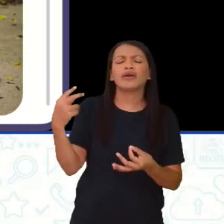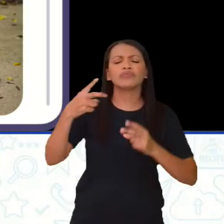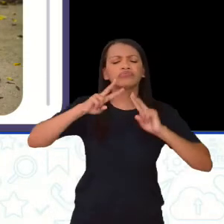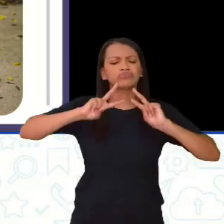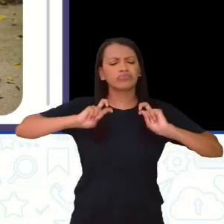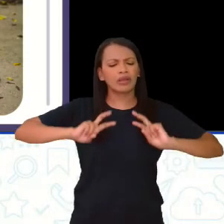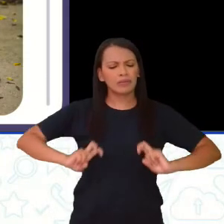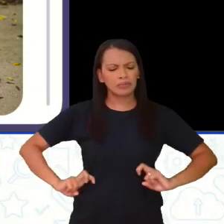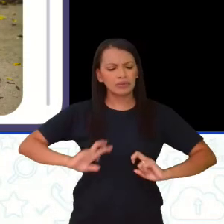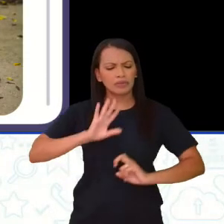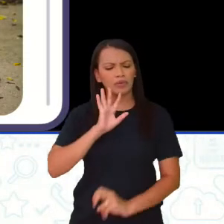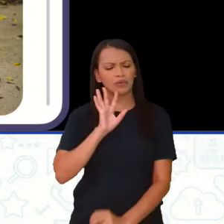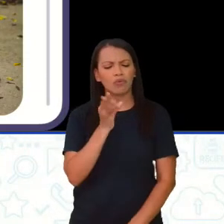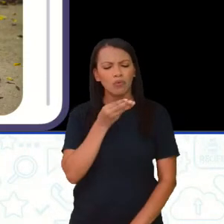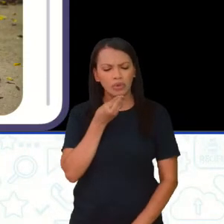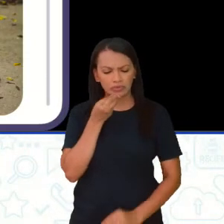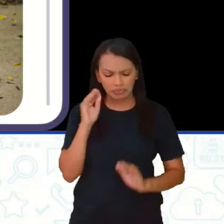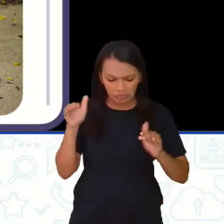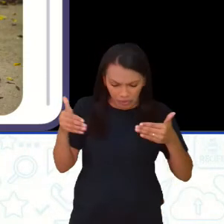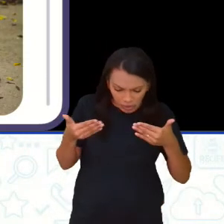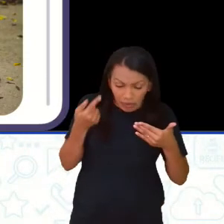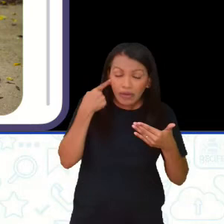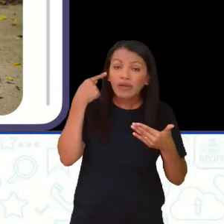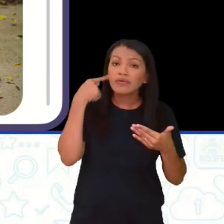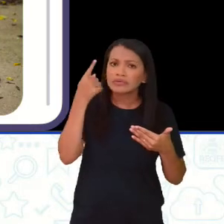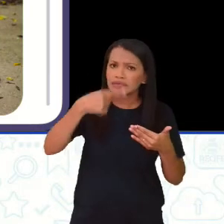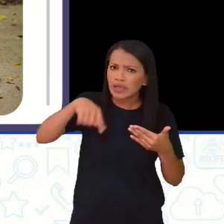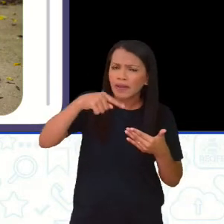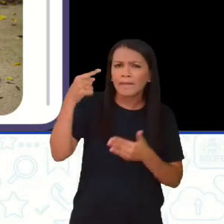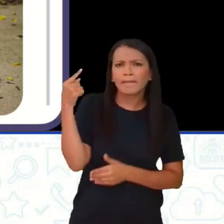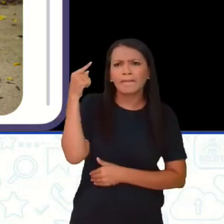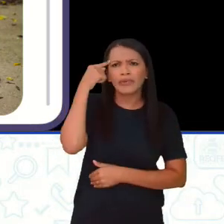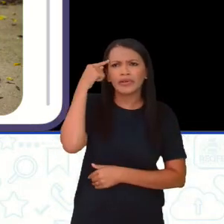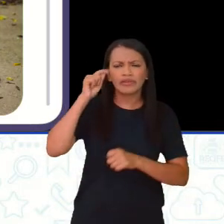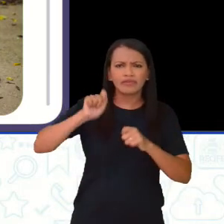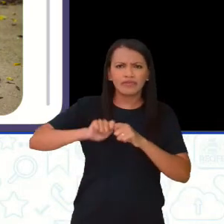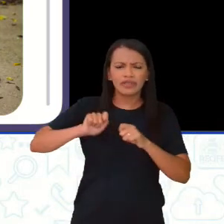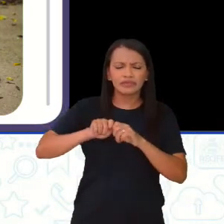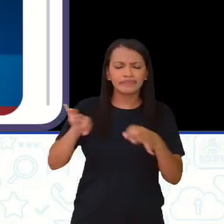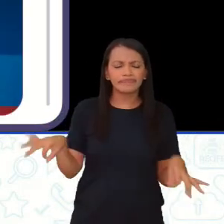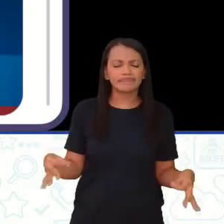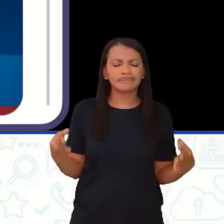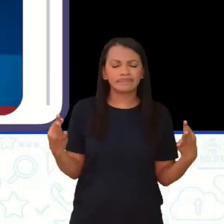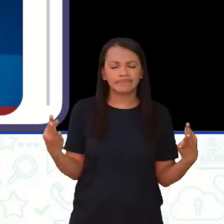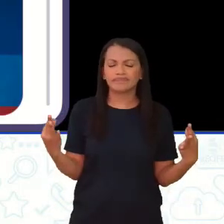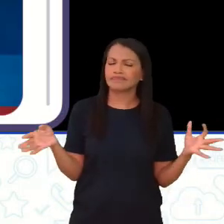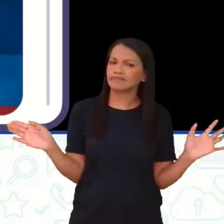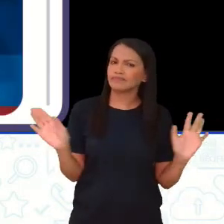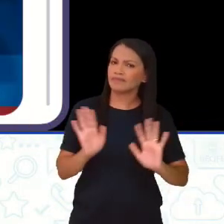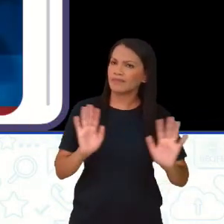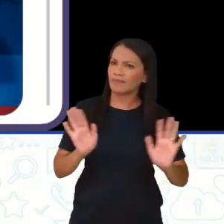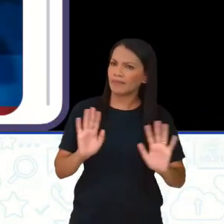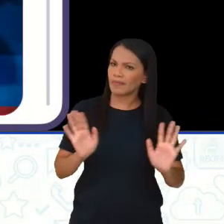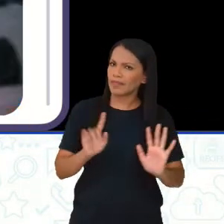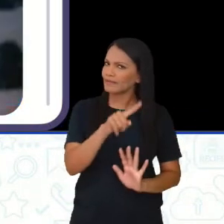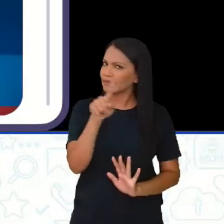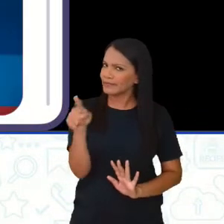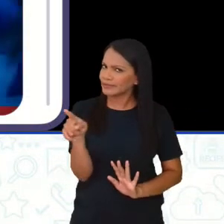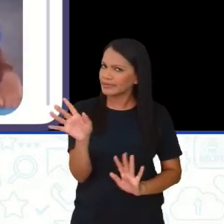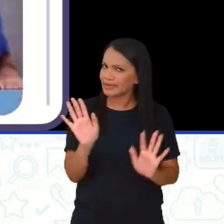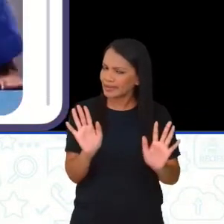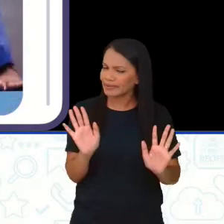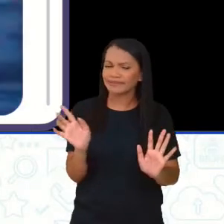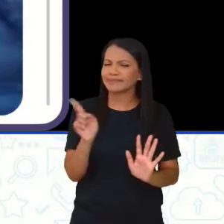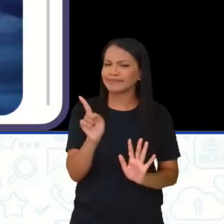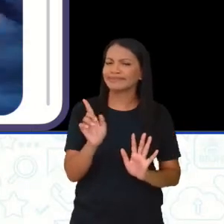autoconhecimento. Se você pensa que eu vim falar de alguma atividade zen, você está muito enganado.